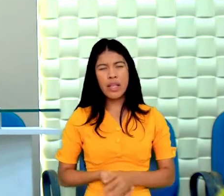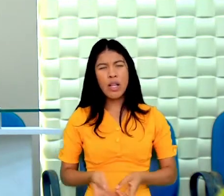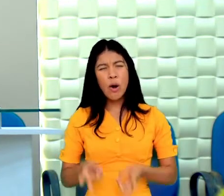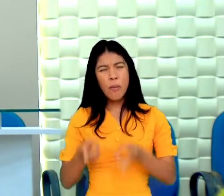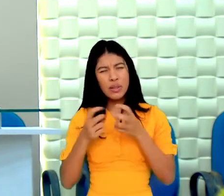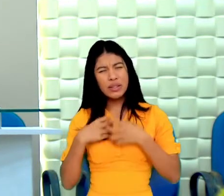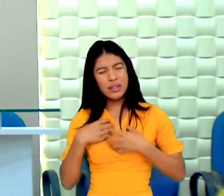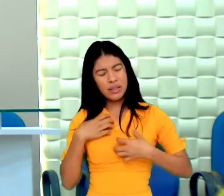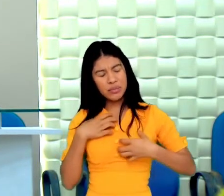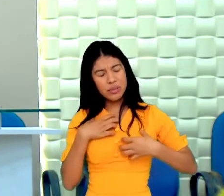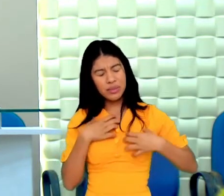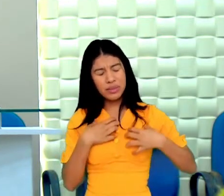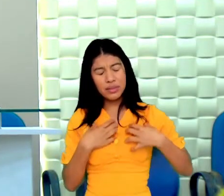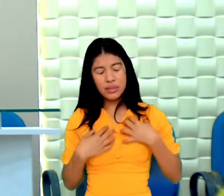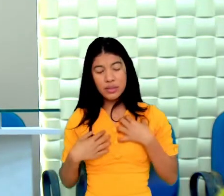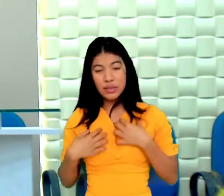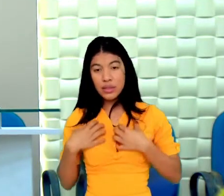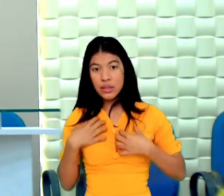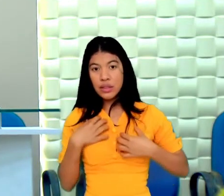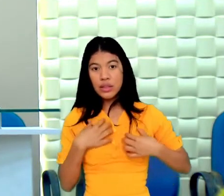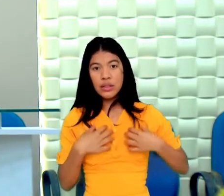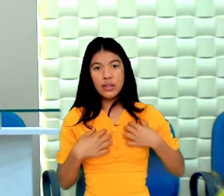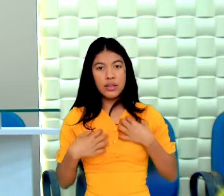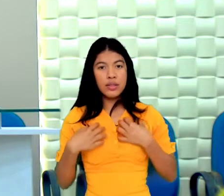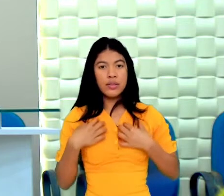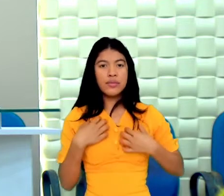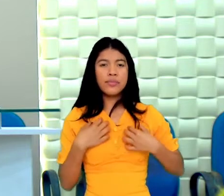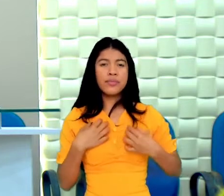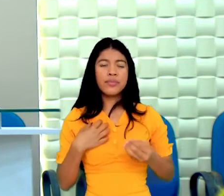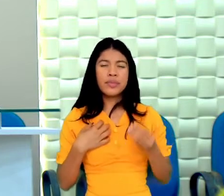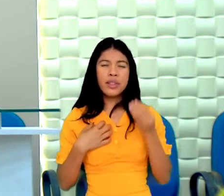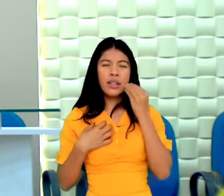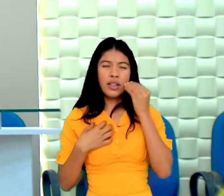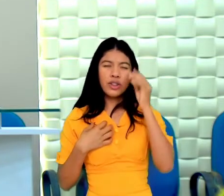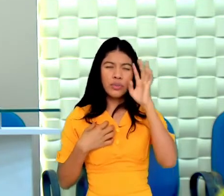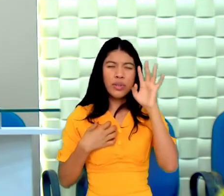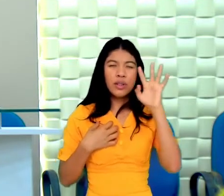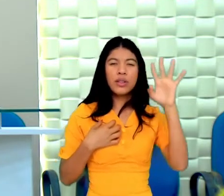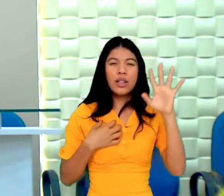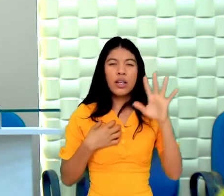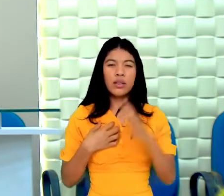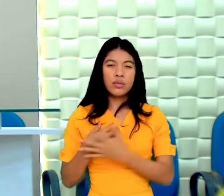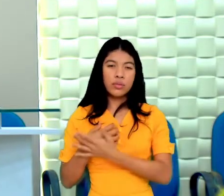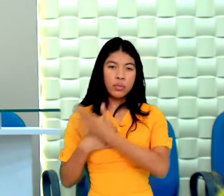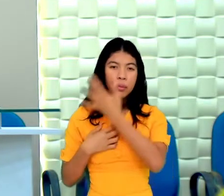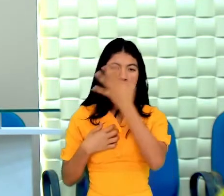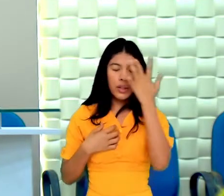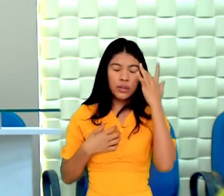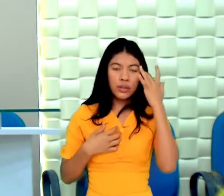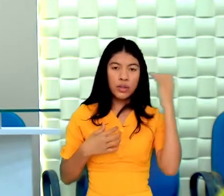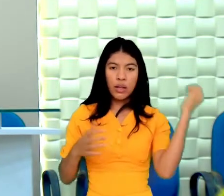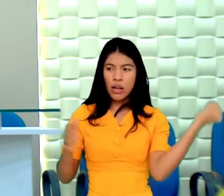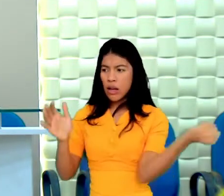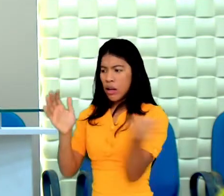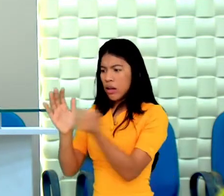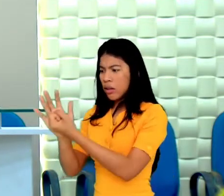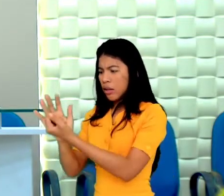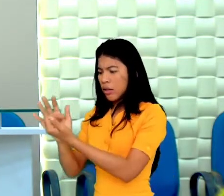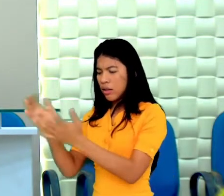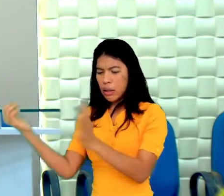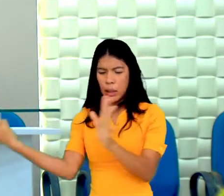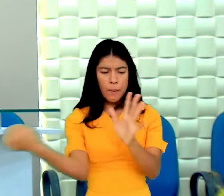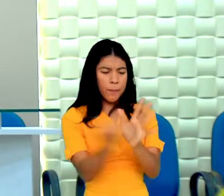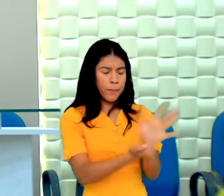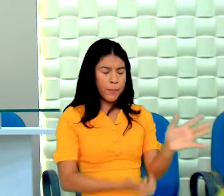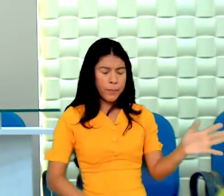do Calvário. Tente imaginar um homem pendurado pelos cravos.